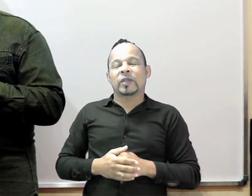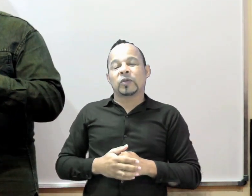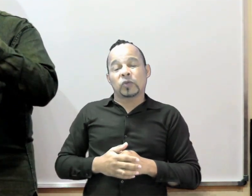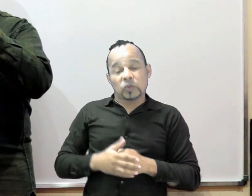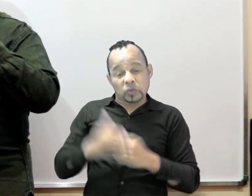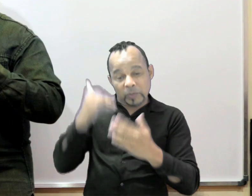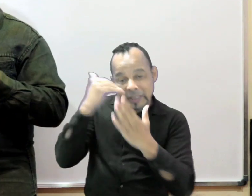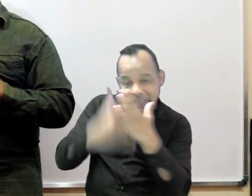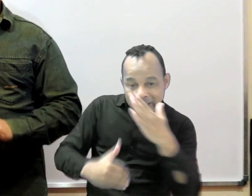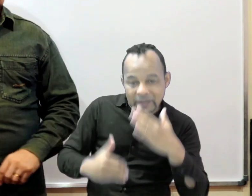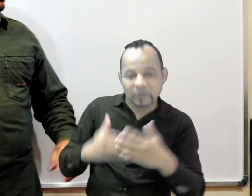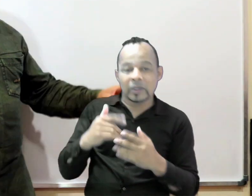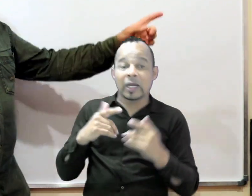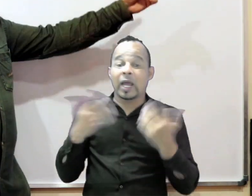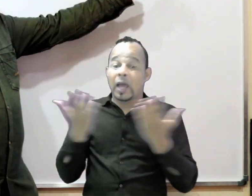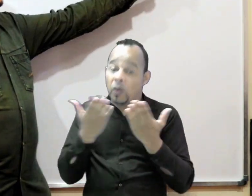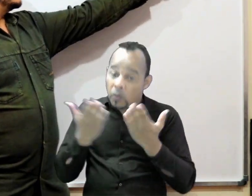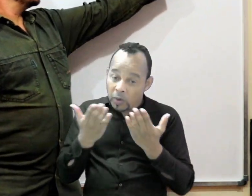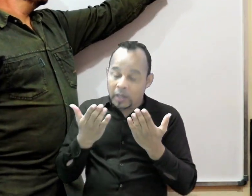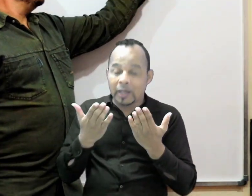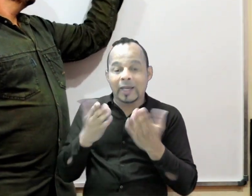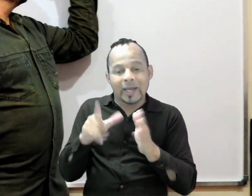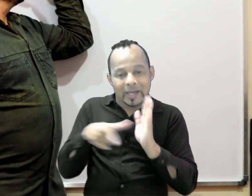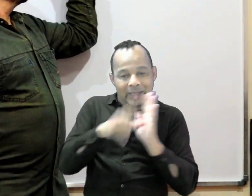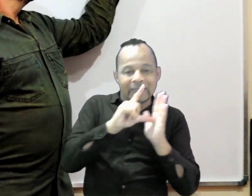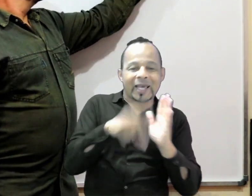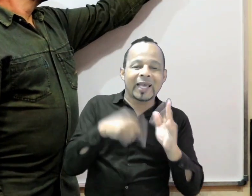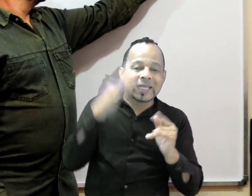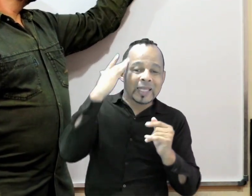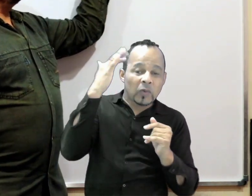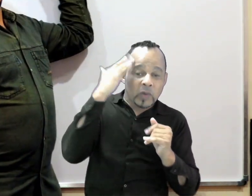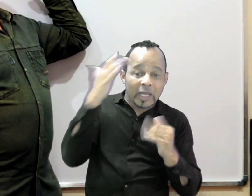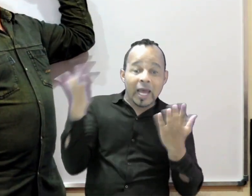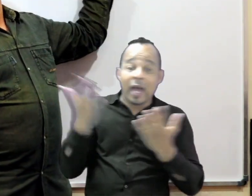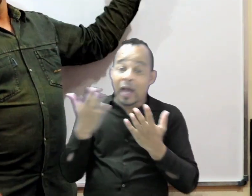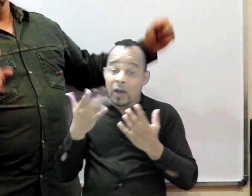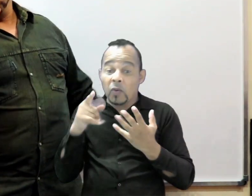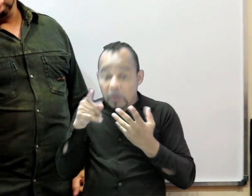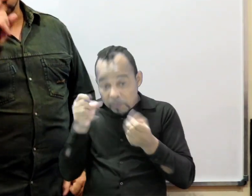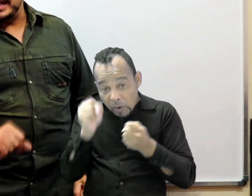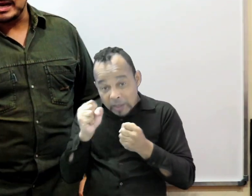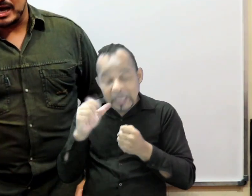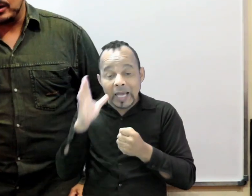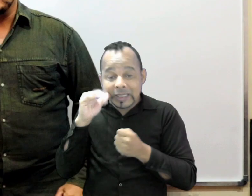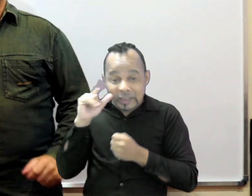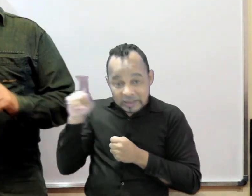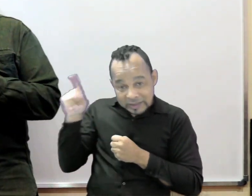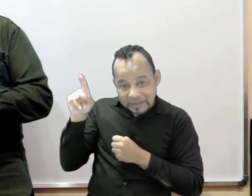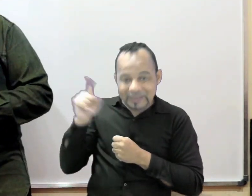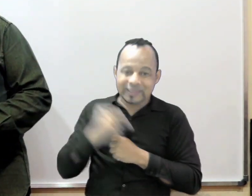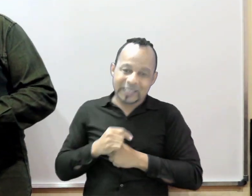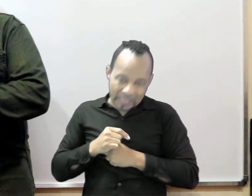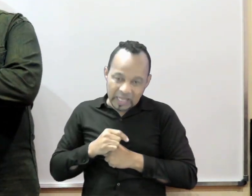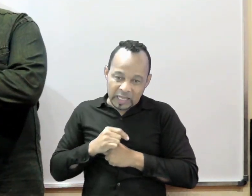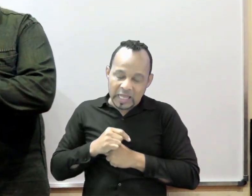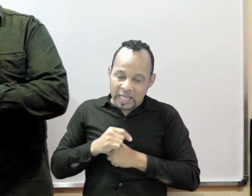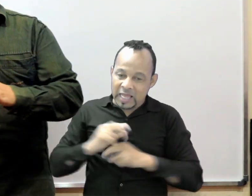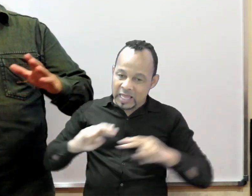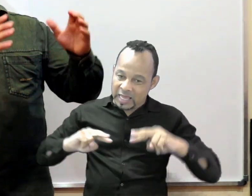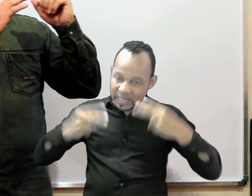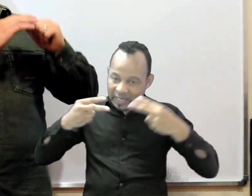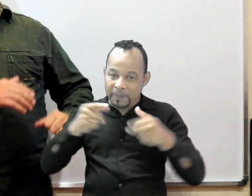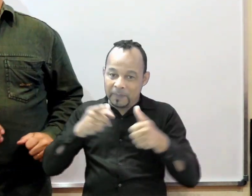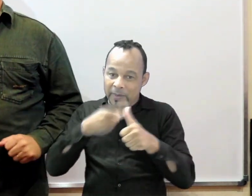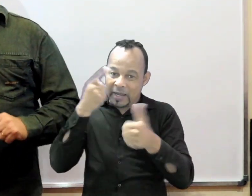mais na teoria. Se você não assistiu, eu vou deixar aqui o link para a primeira aula do primeiro módulo, e se